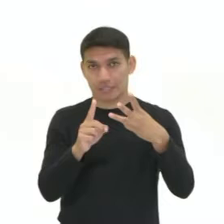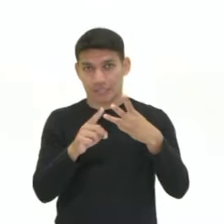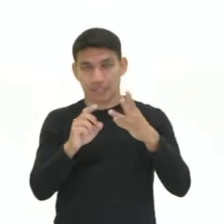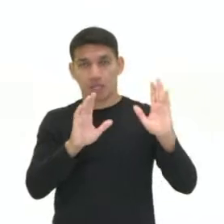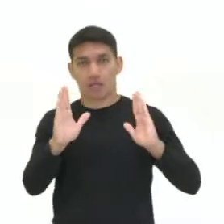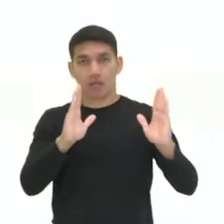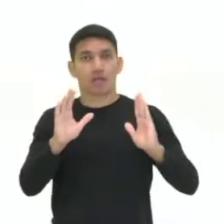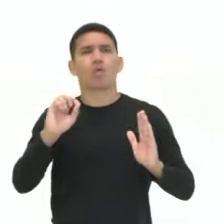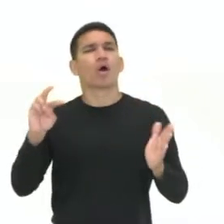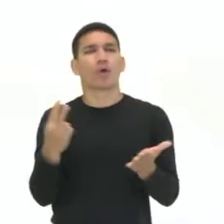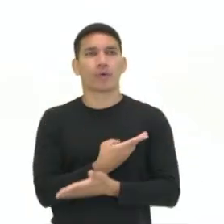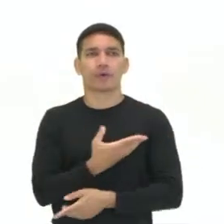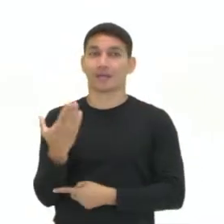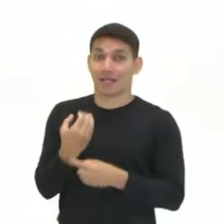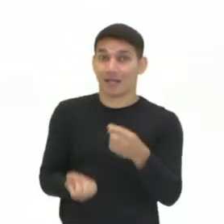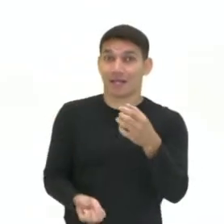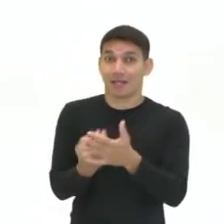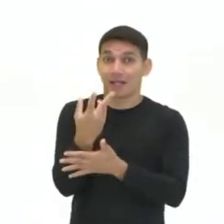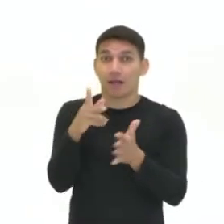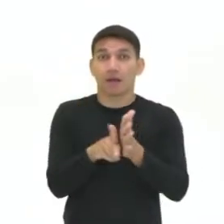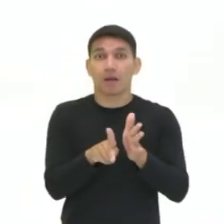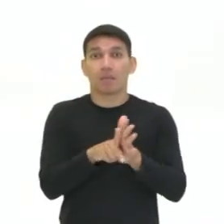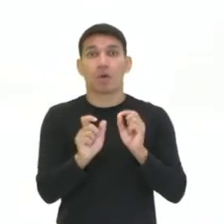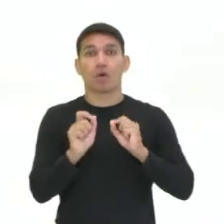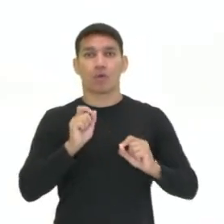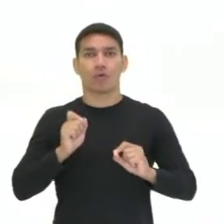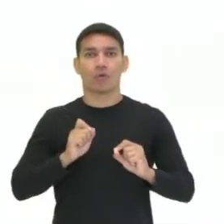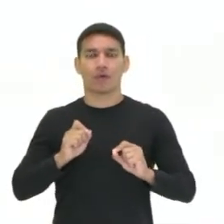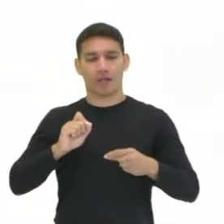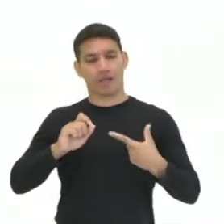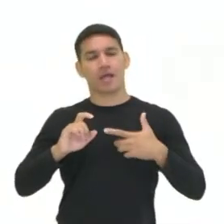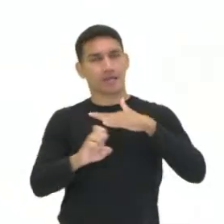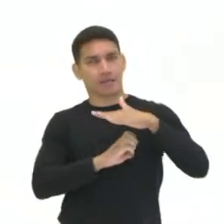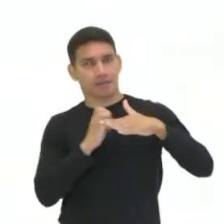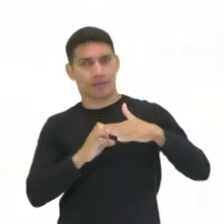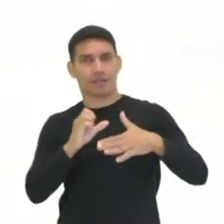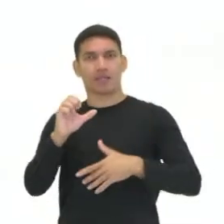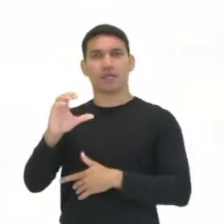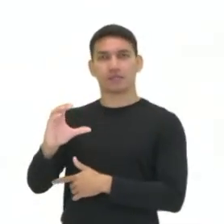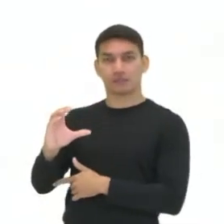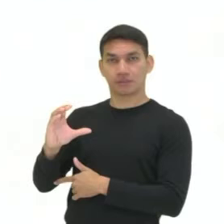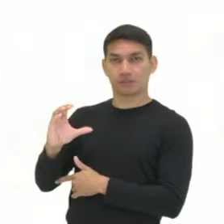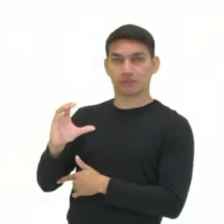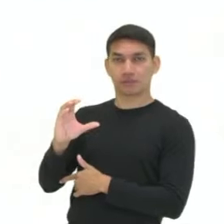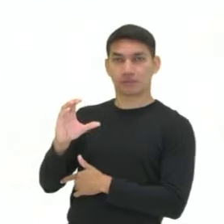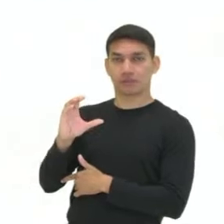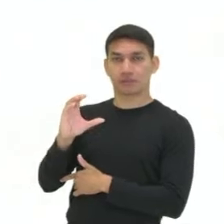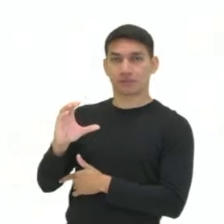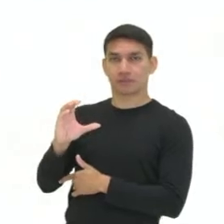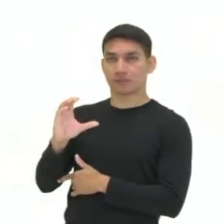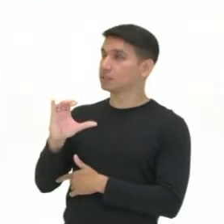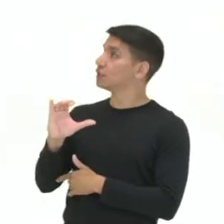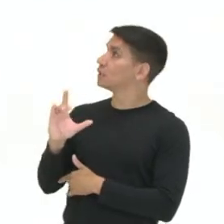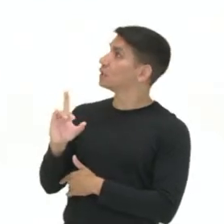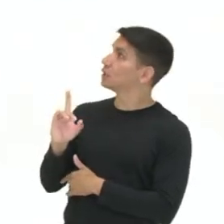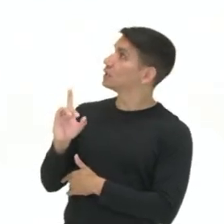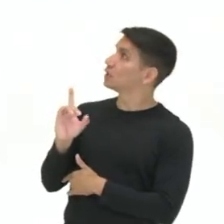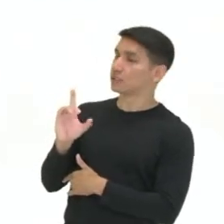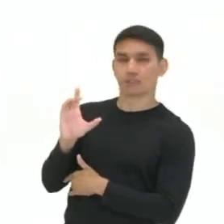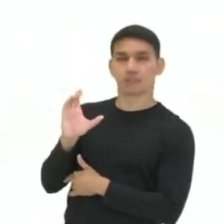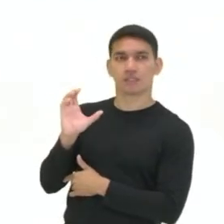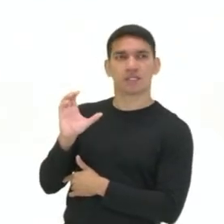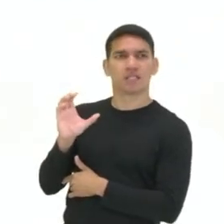só, criação, por exemplo, da Companhia Siderúrgica Nacional, durante o governo Getúlio Vargas. Então, está aqui, por exemplo, a foto de Getúlio